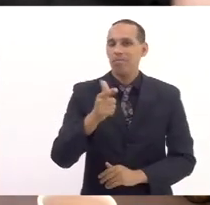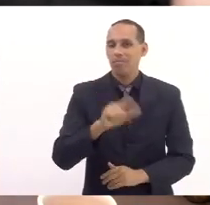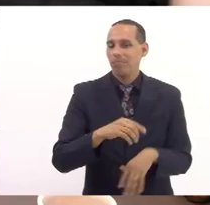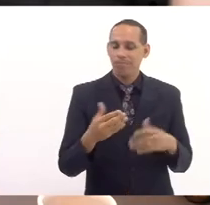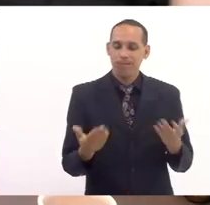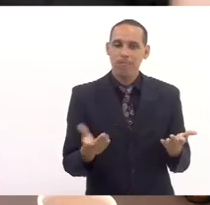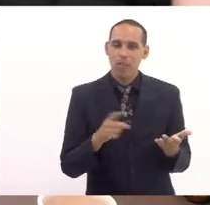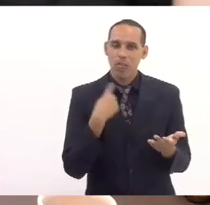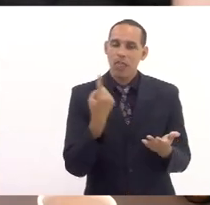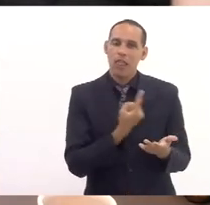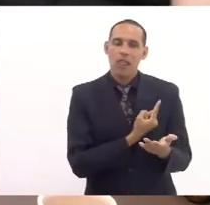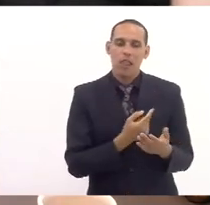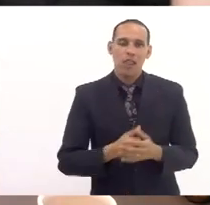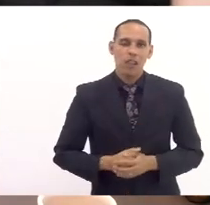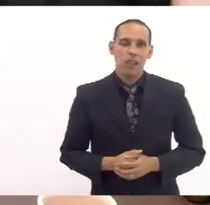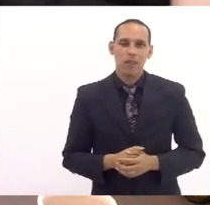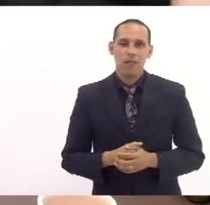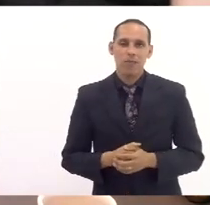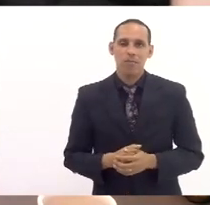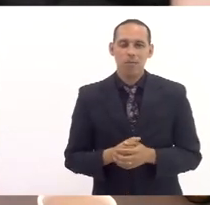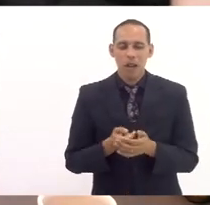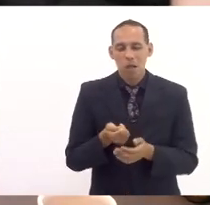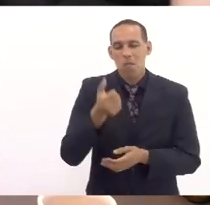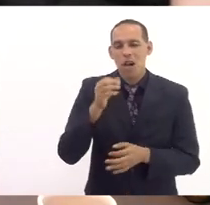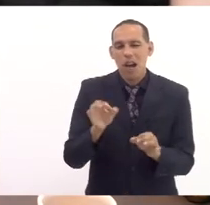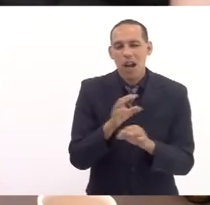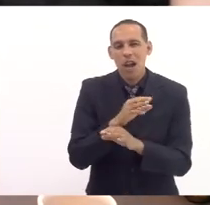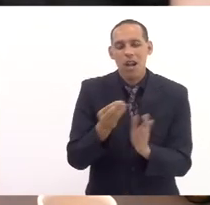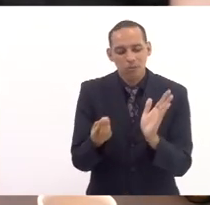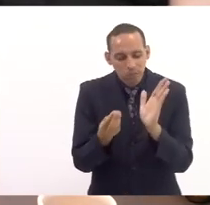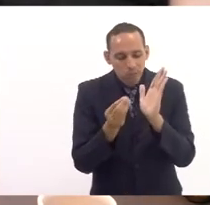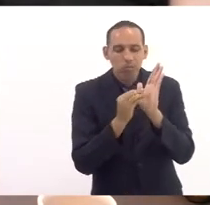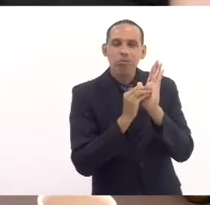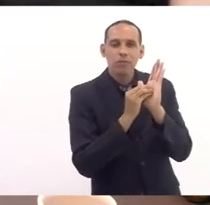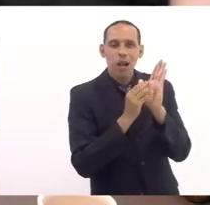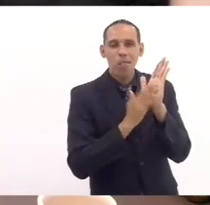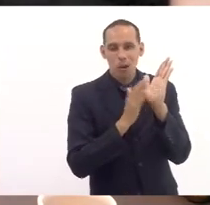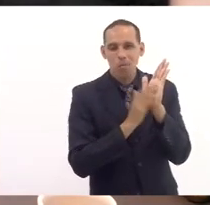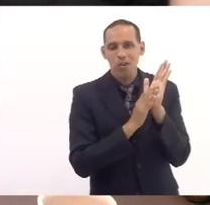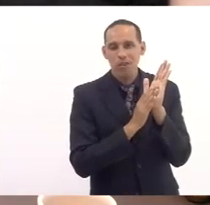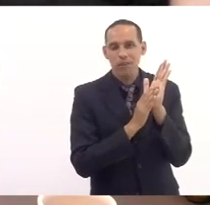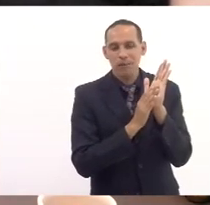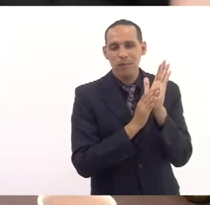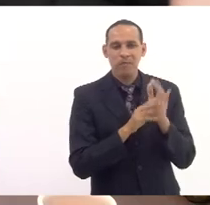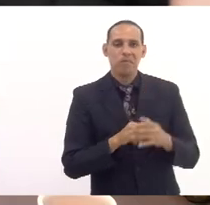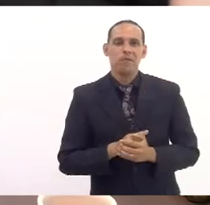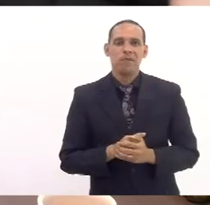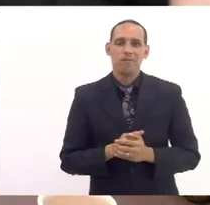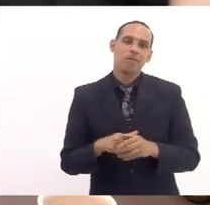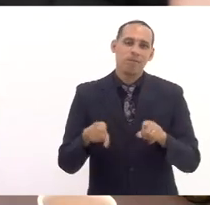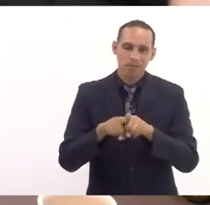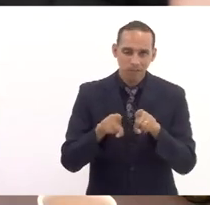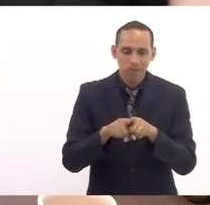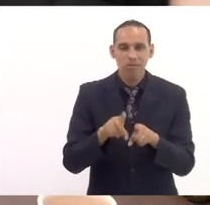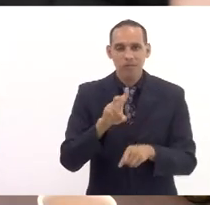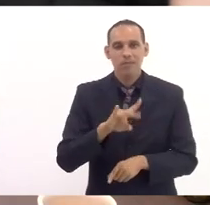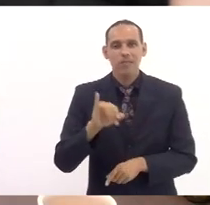gente está finalizando uma minuta, uma proposta de resolução, que também será